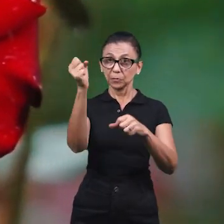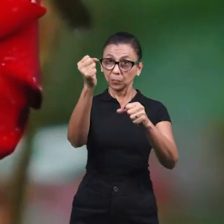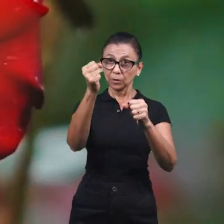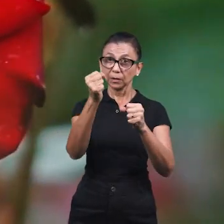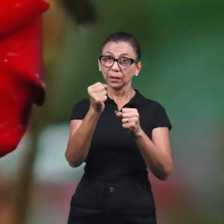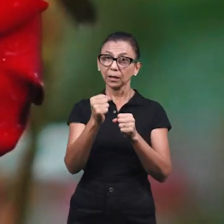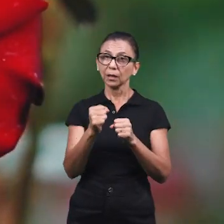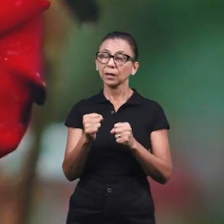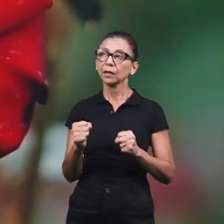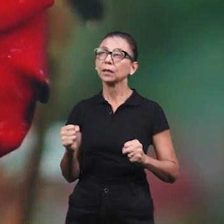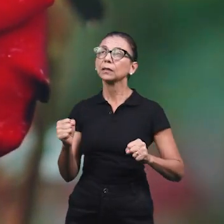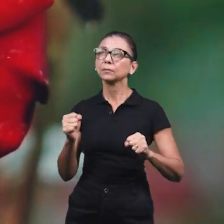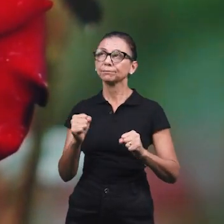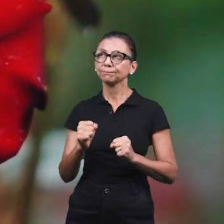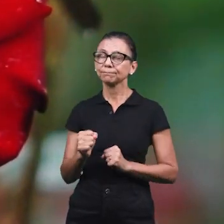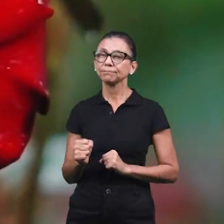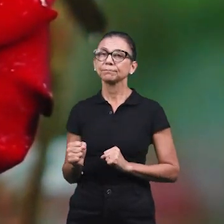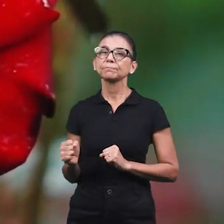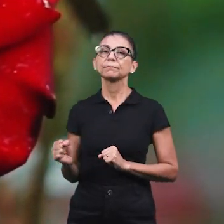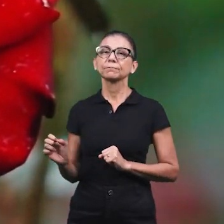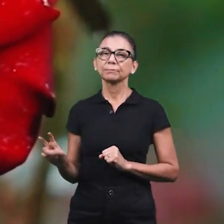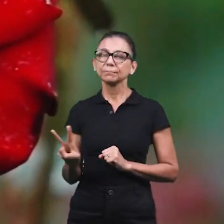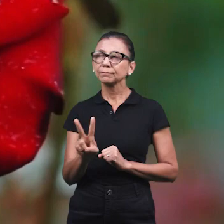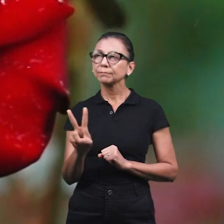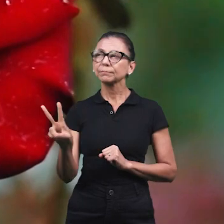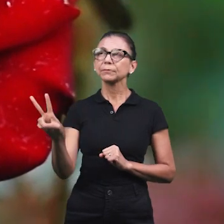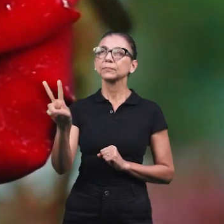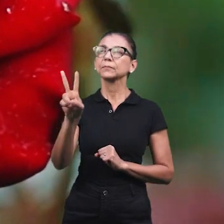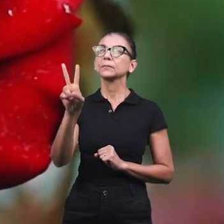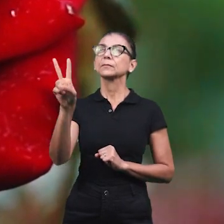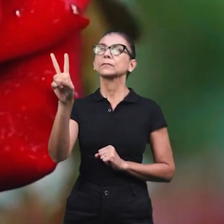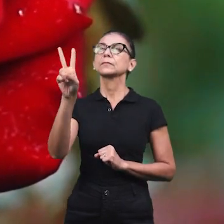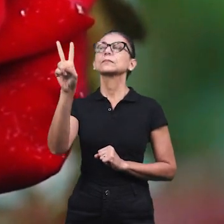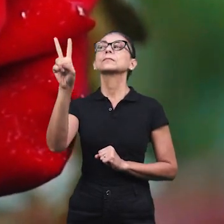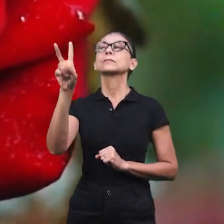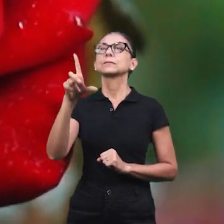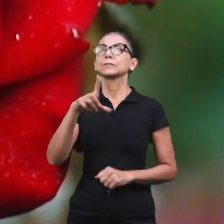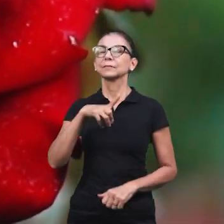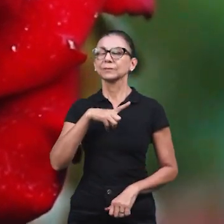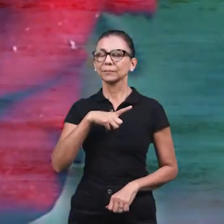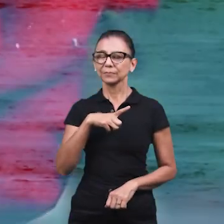poder que a mim pode